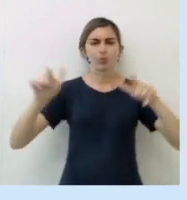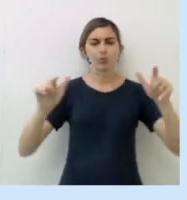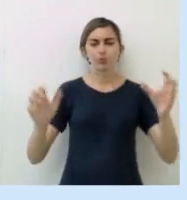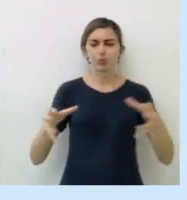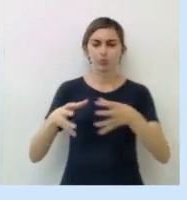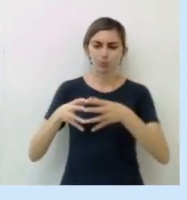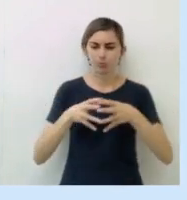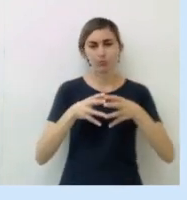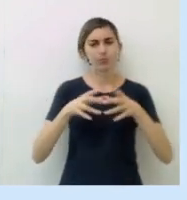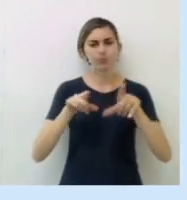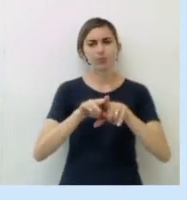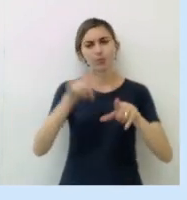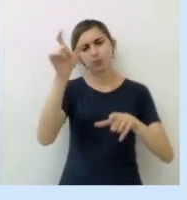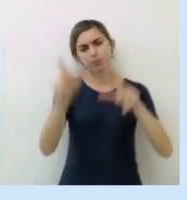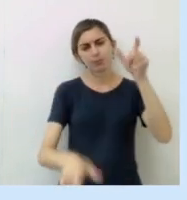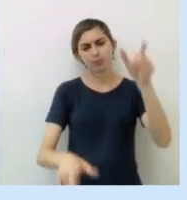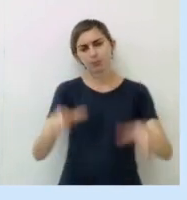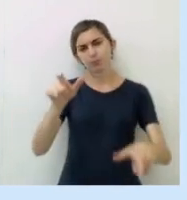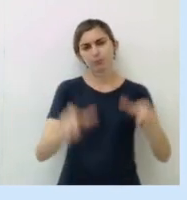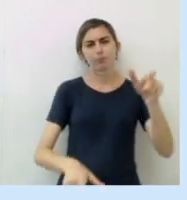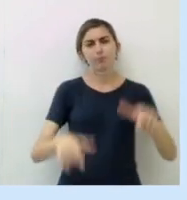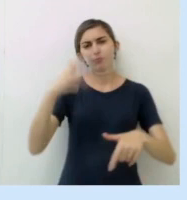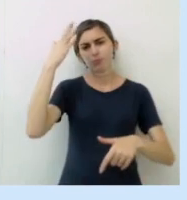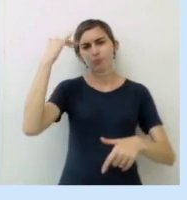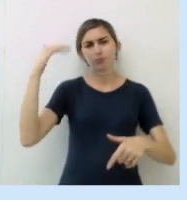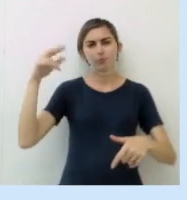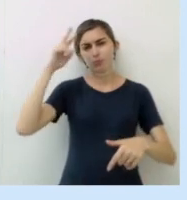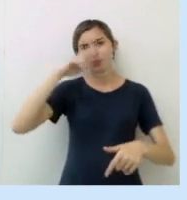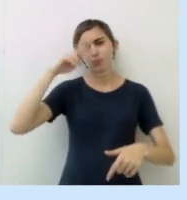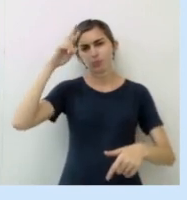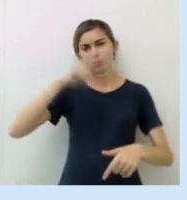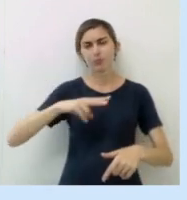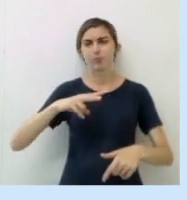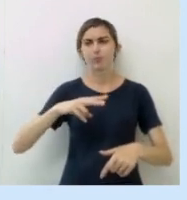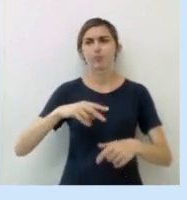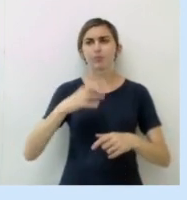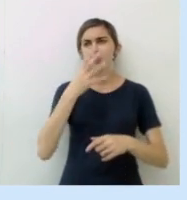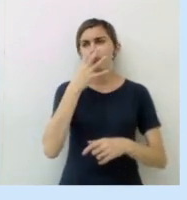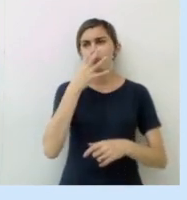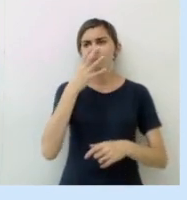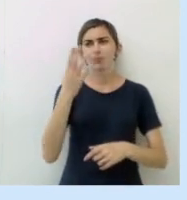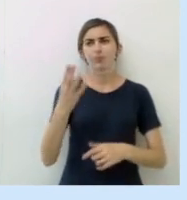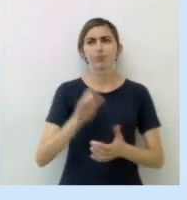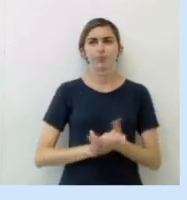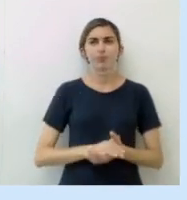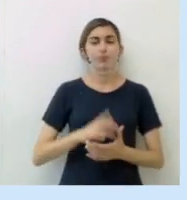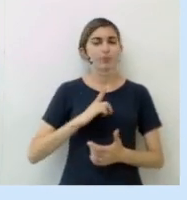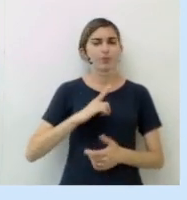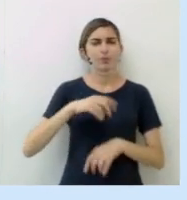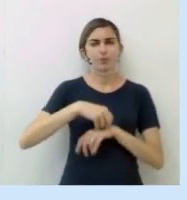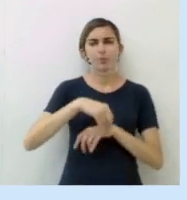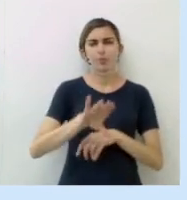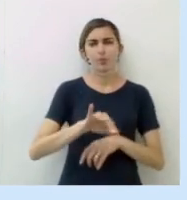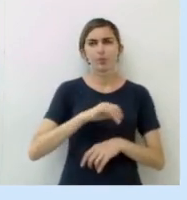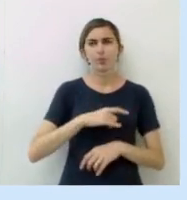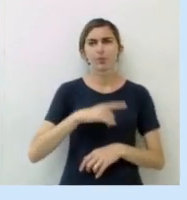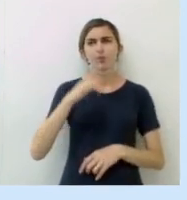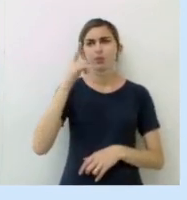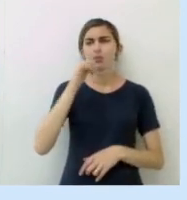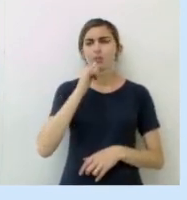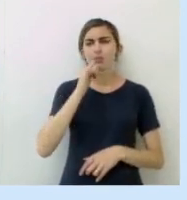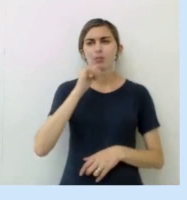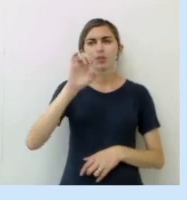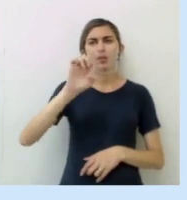como também grandes personagens da história. Então, o maravilhoso. E aqui eu trago para vocês um exemplo